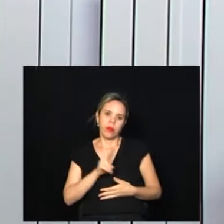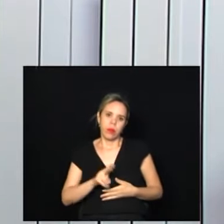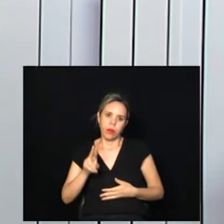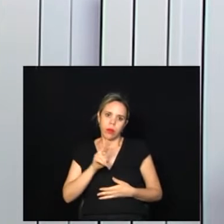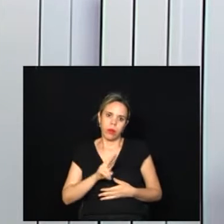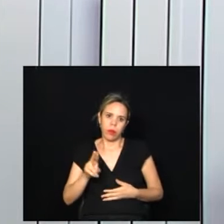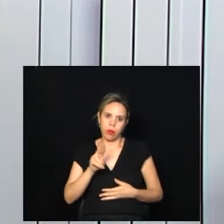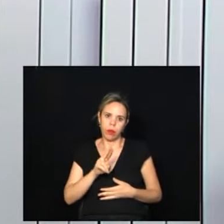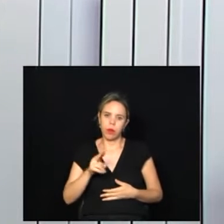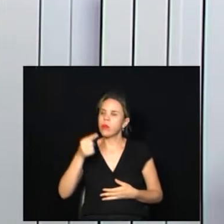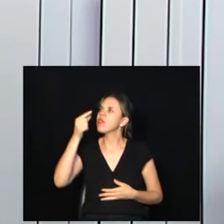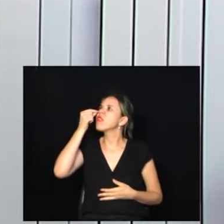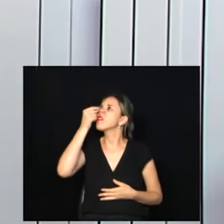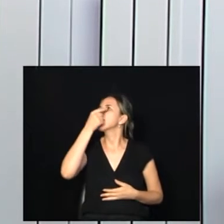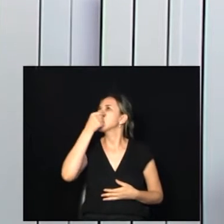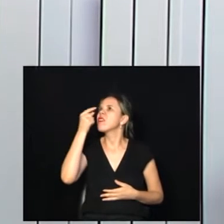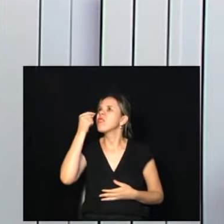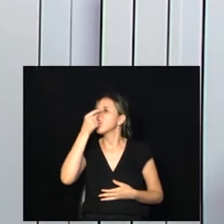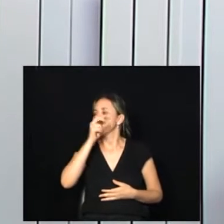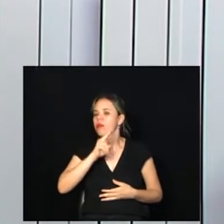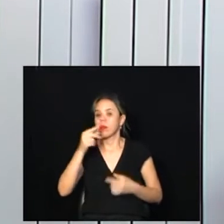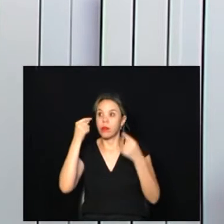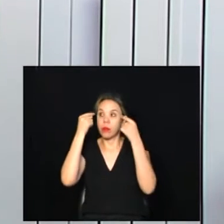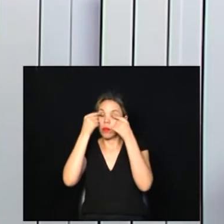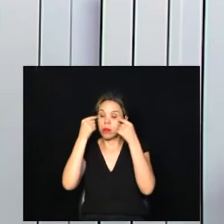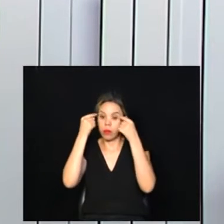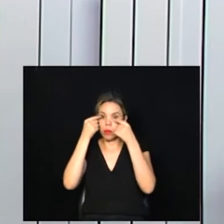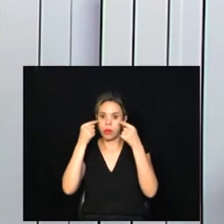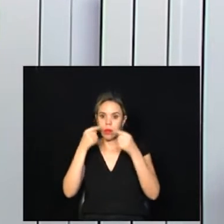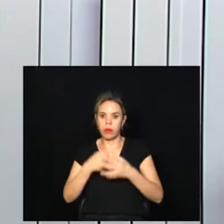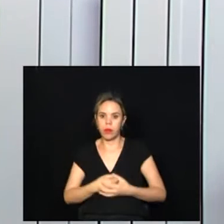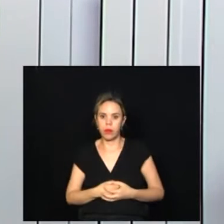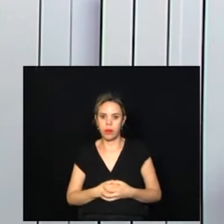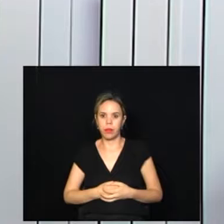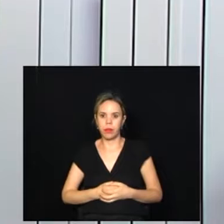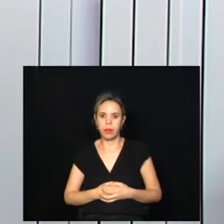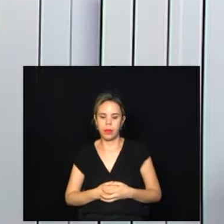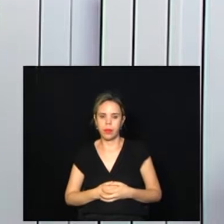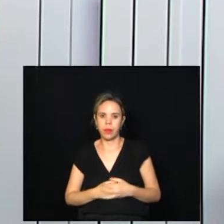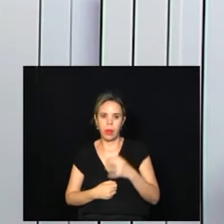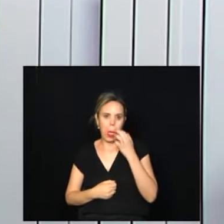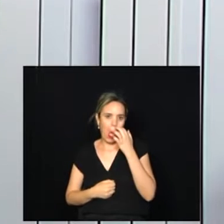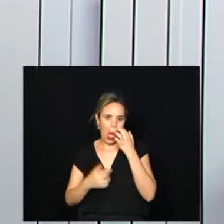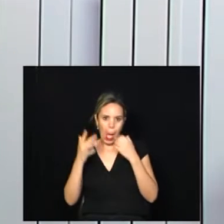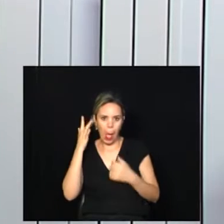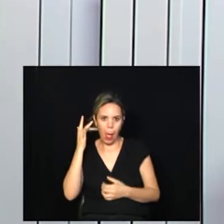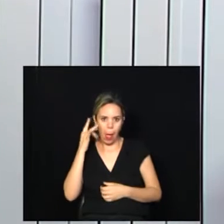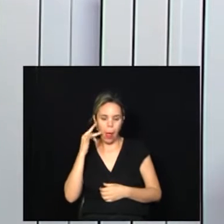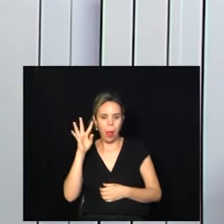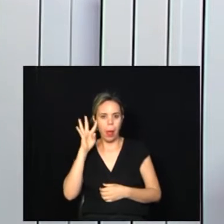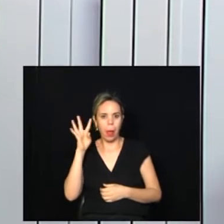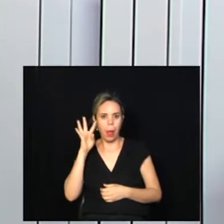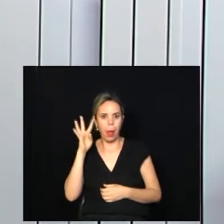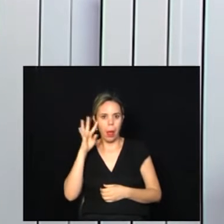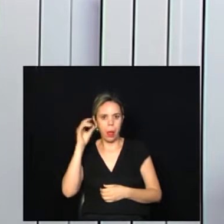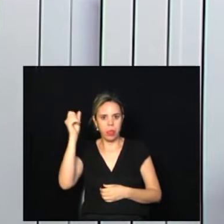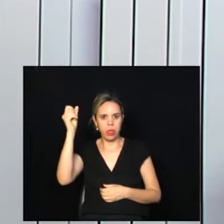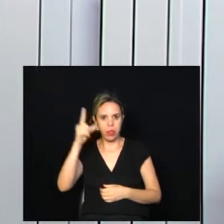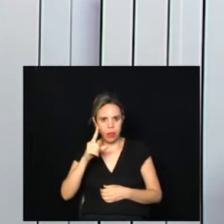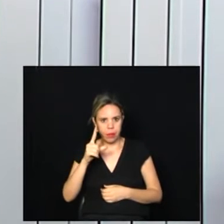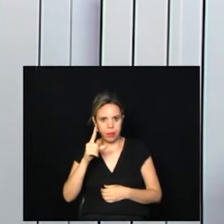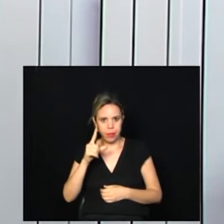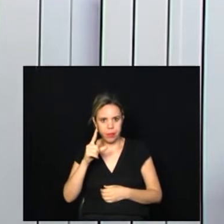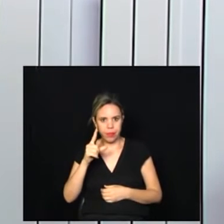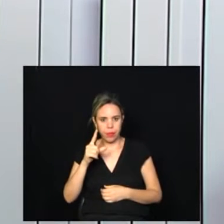o soro fisiológico para os olhos e também para o nariz. Para amanhã, quarta-feira, a previsão é que o sol